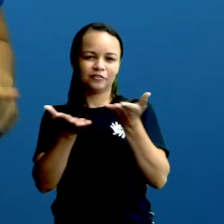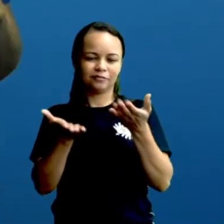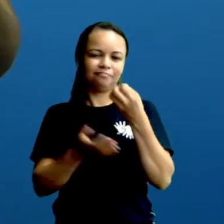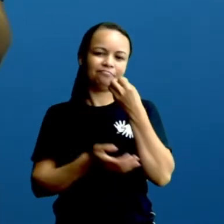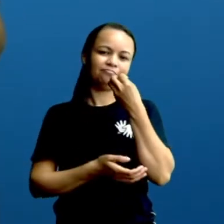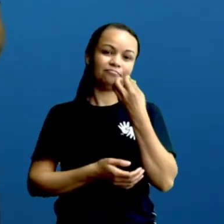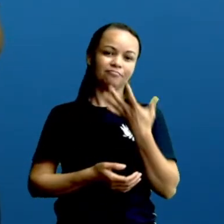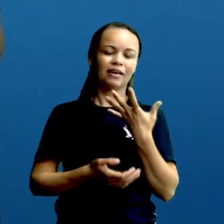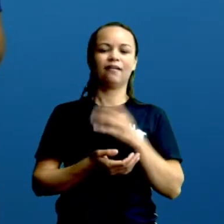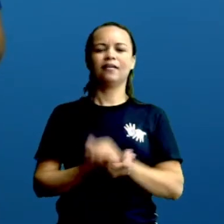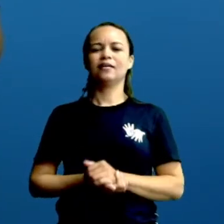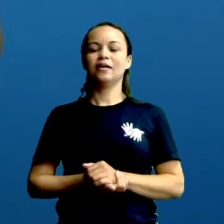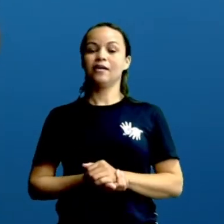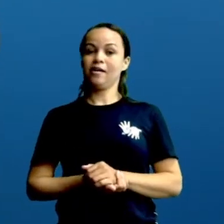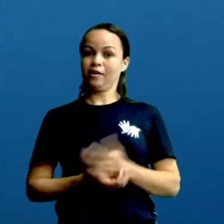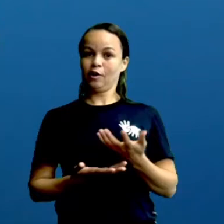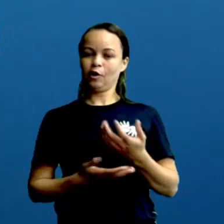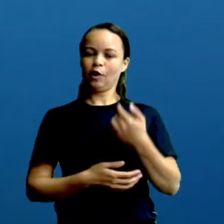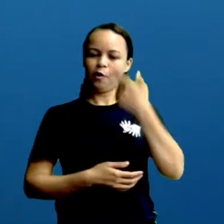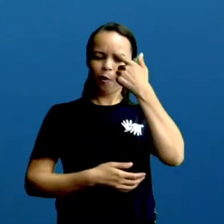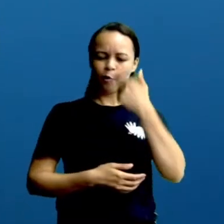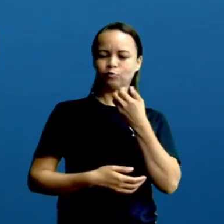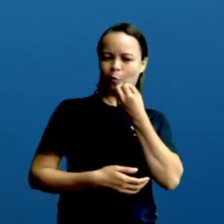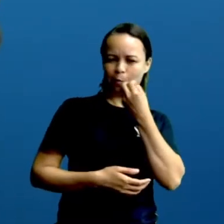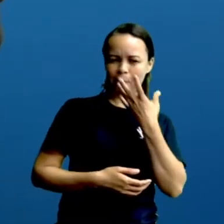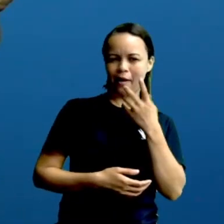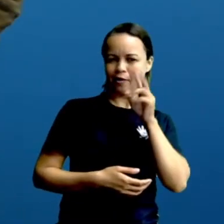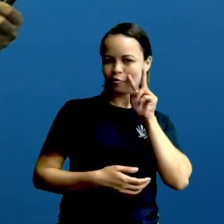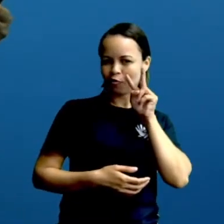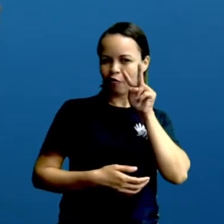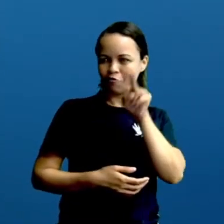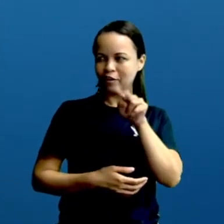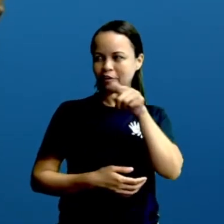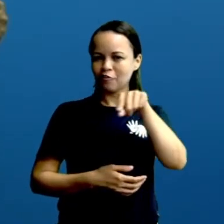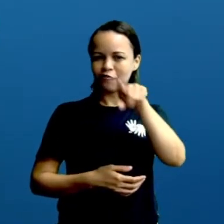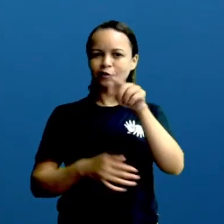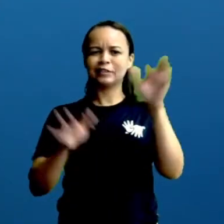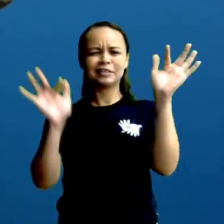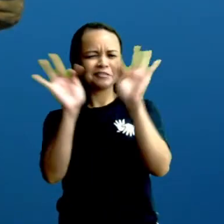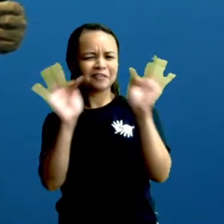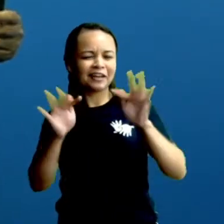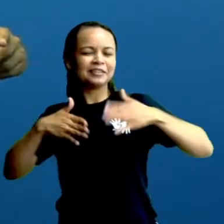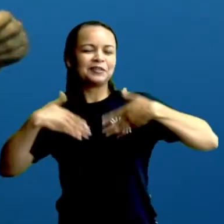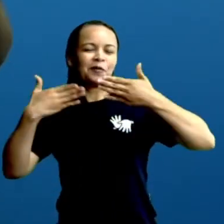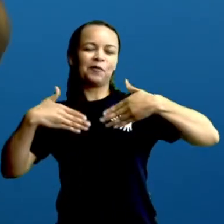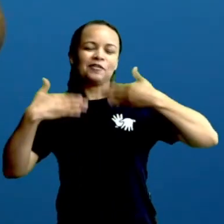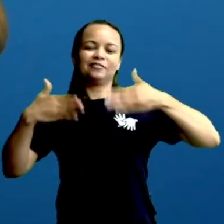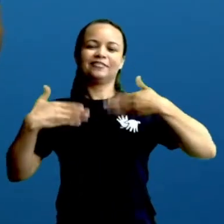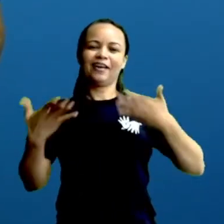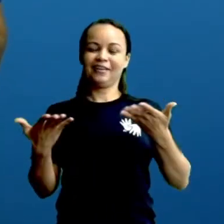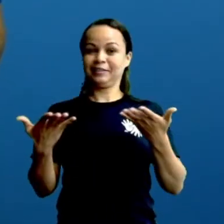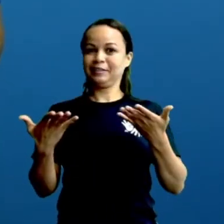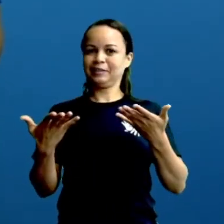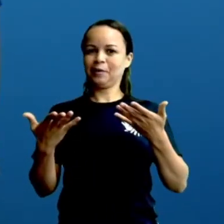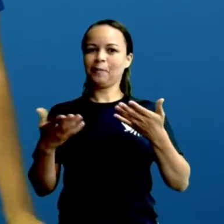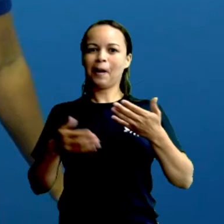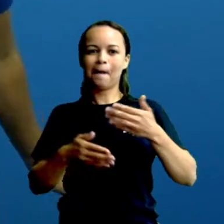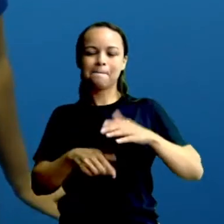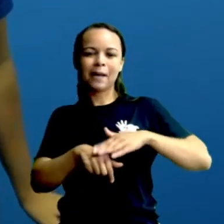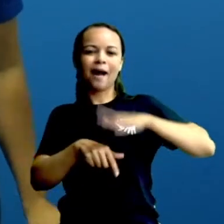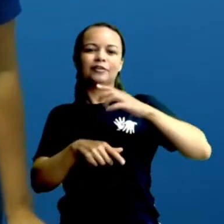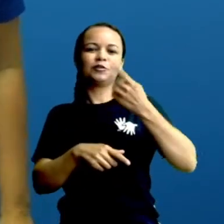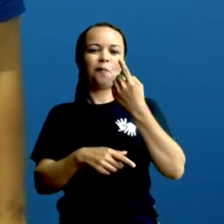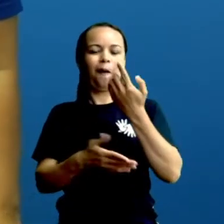estejam bem. Eu tô vendo todo mundo aí do outro lado, feliz, contente, animado, para mais uma aula